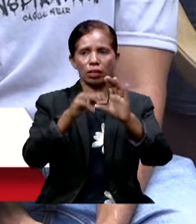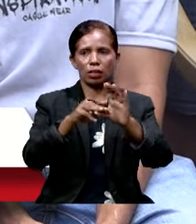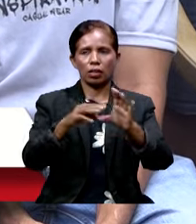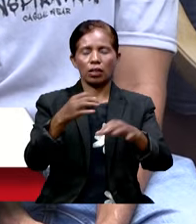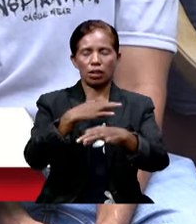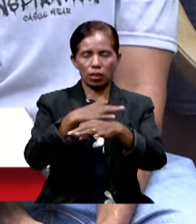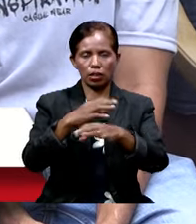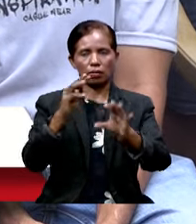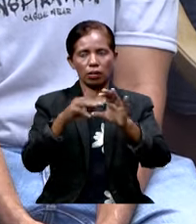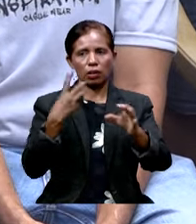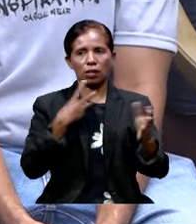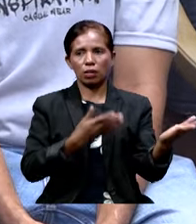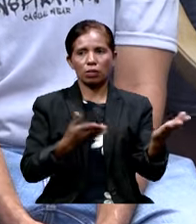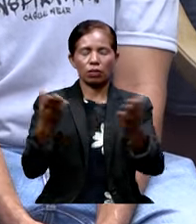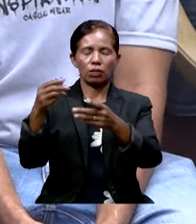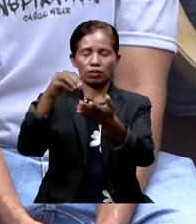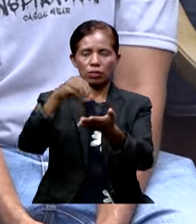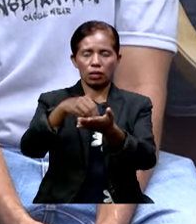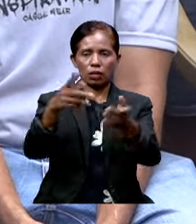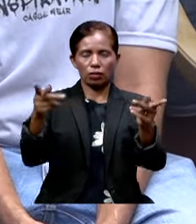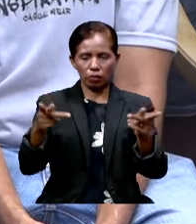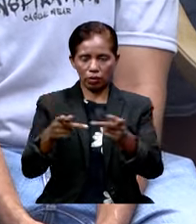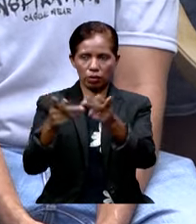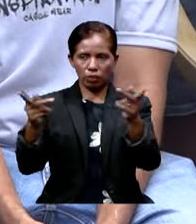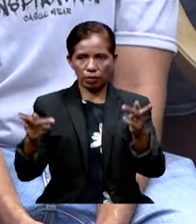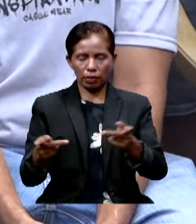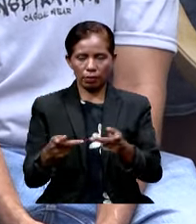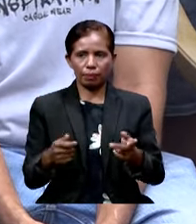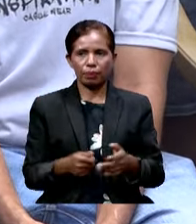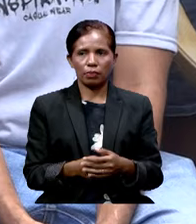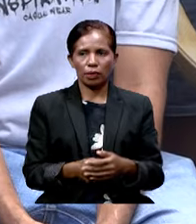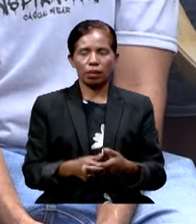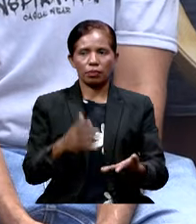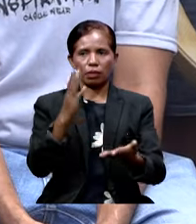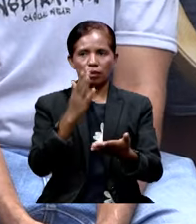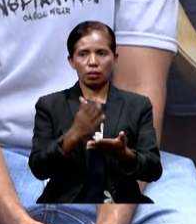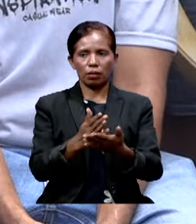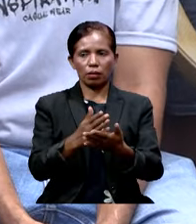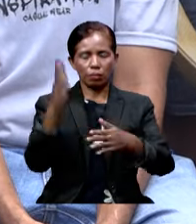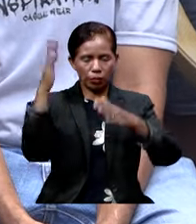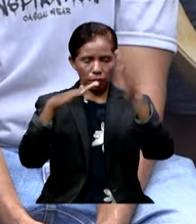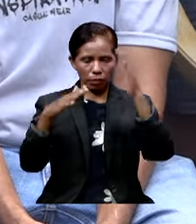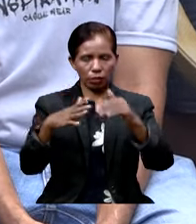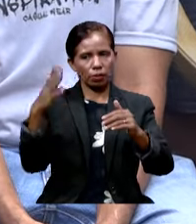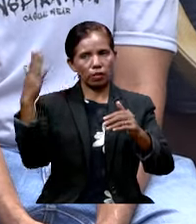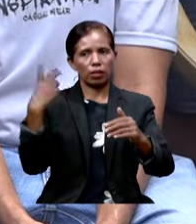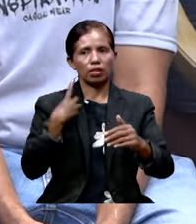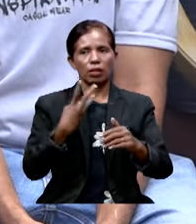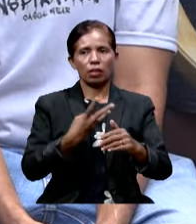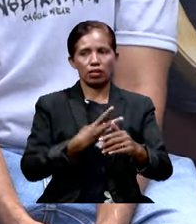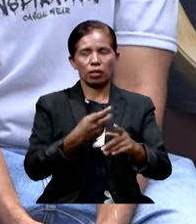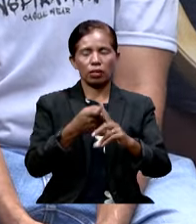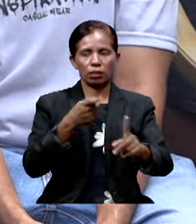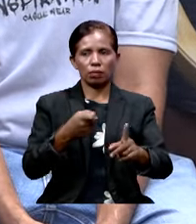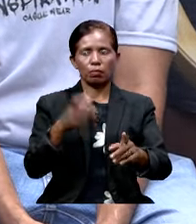que o mercado não valore a vida, onde faz uma grana, onde faz uma grana. Para que me evita conflito que ela muito fala e já sai o